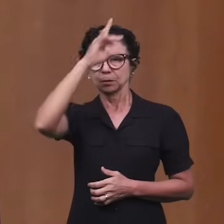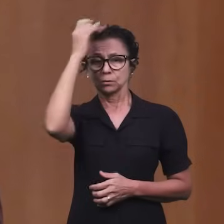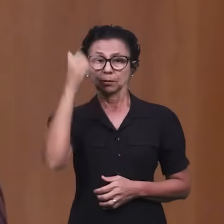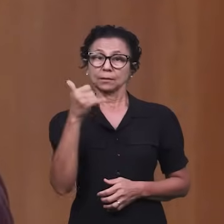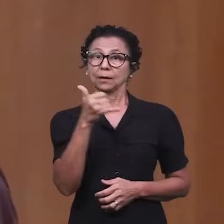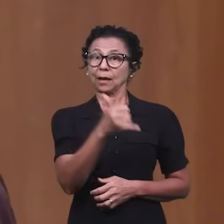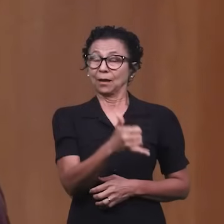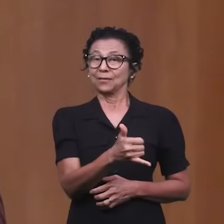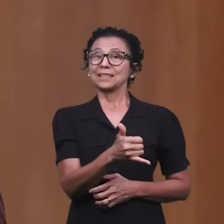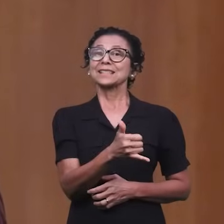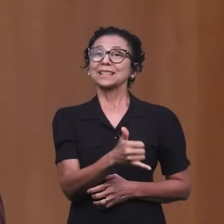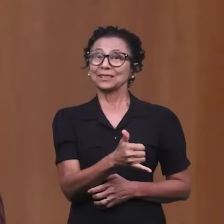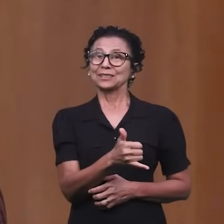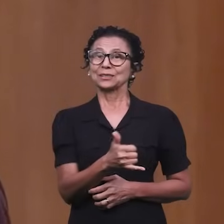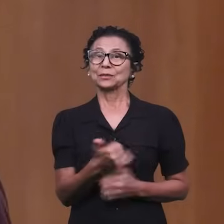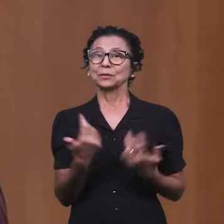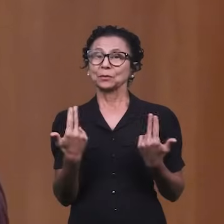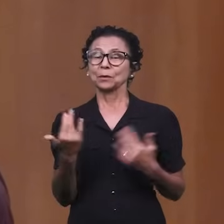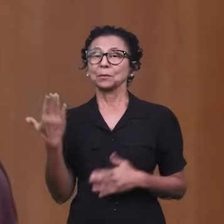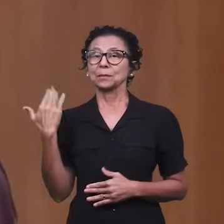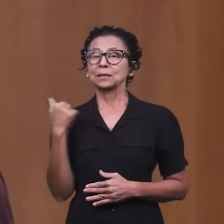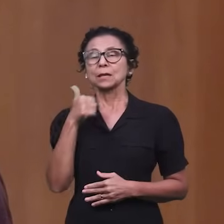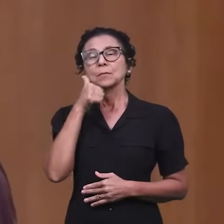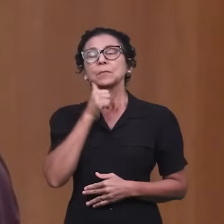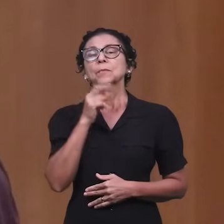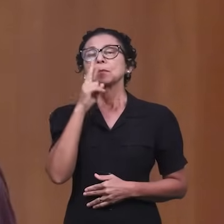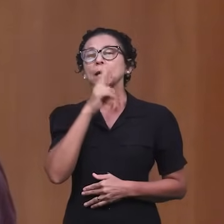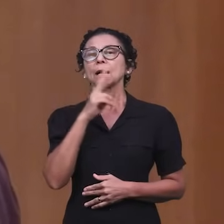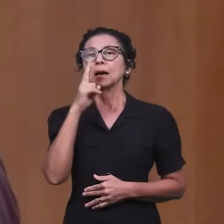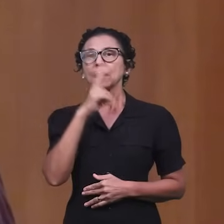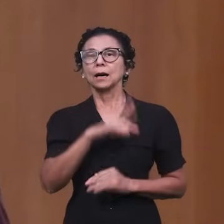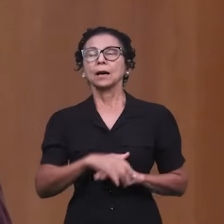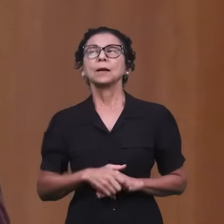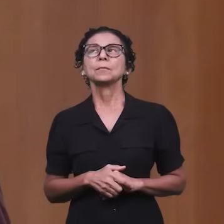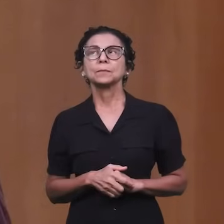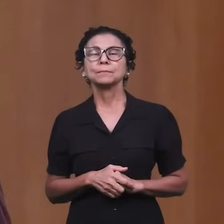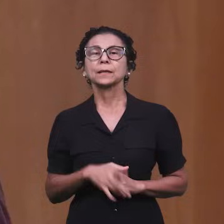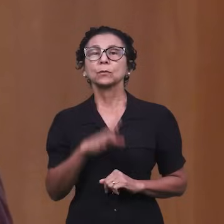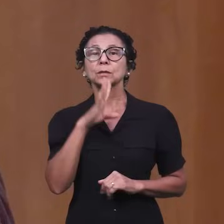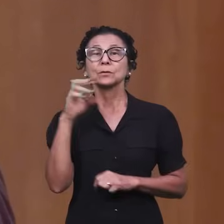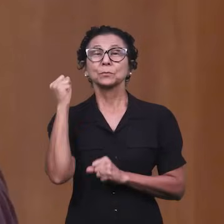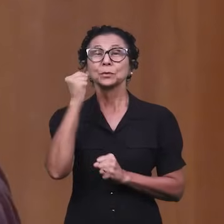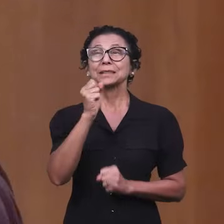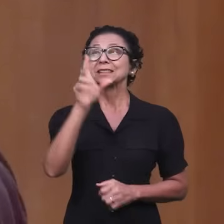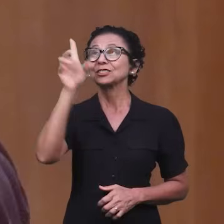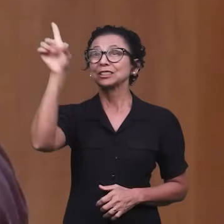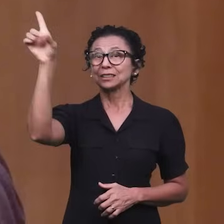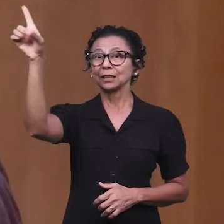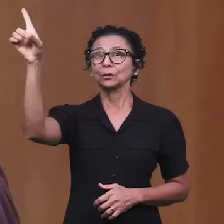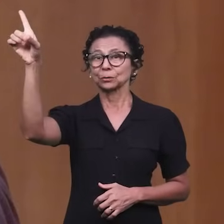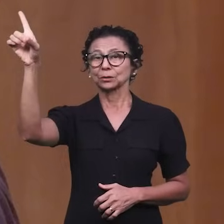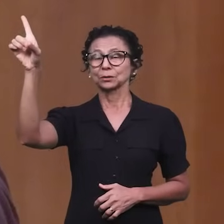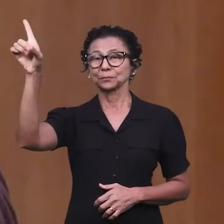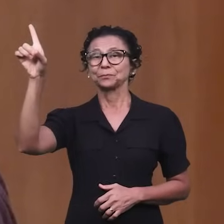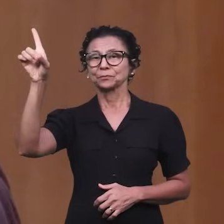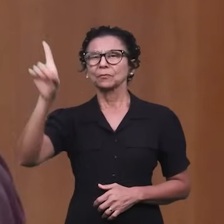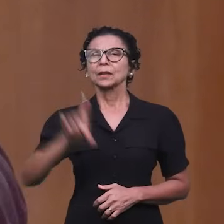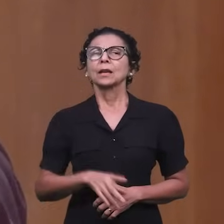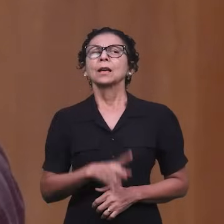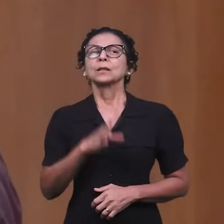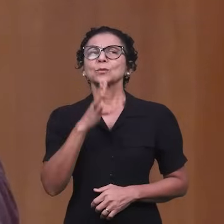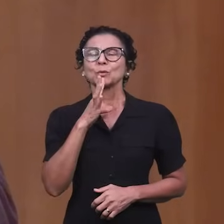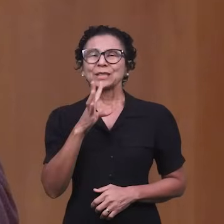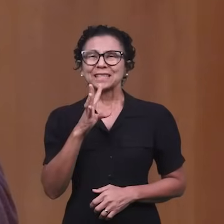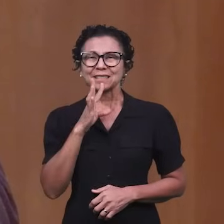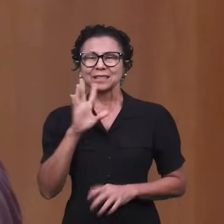mensagem. Ela sabia o que o Deus de Israel estava fazendo naqueles dias. Ela sabia dos feitos, ela sabia